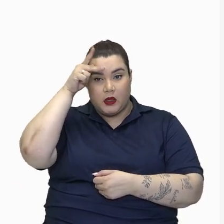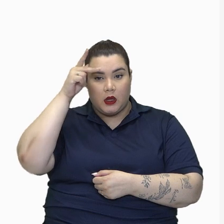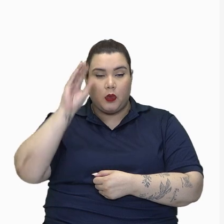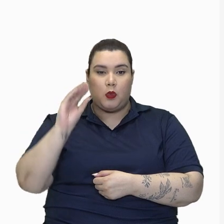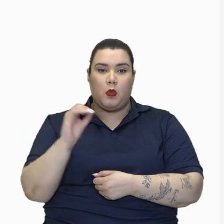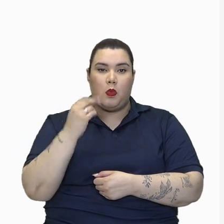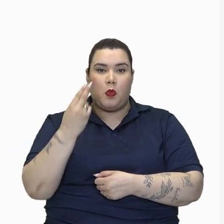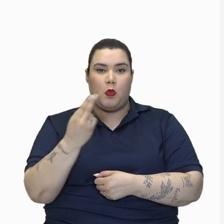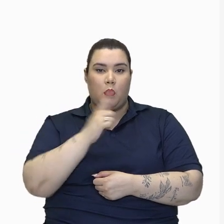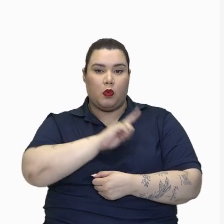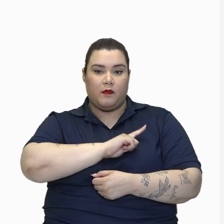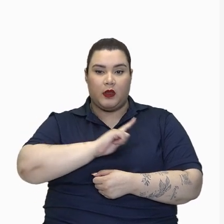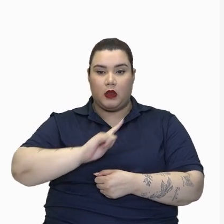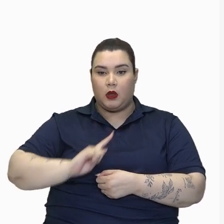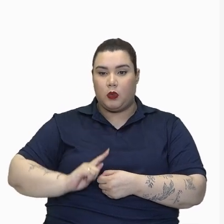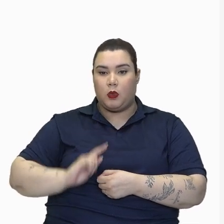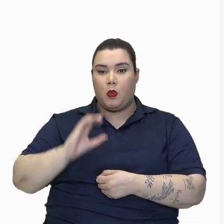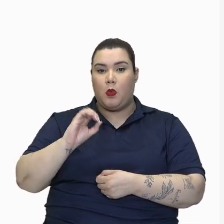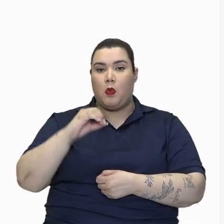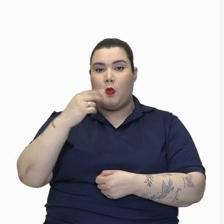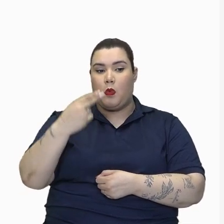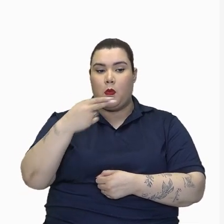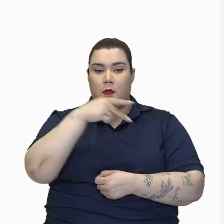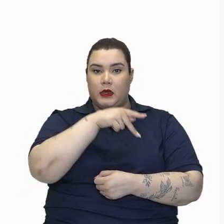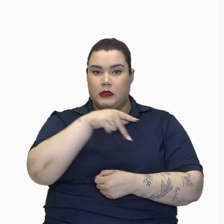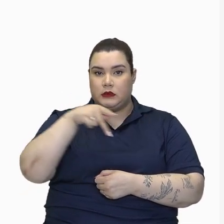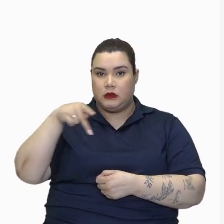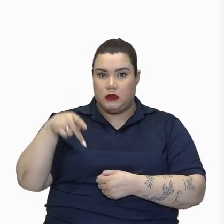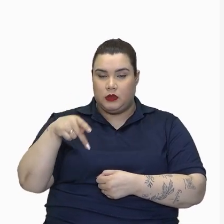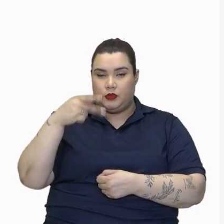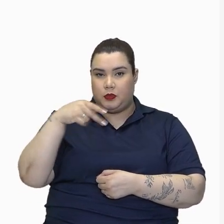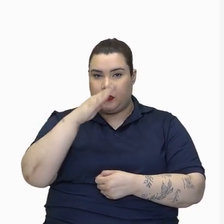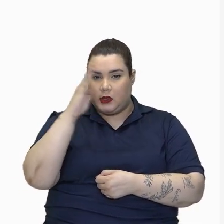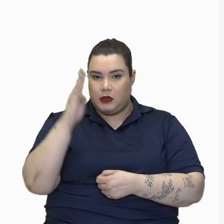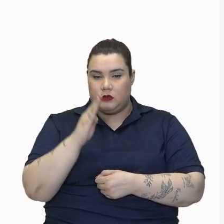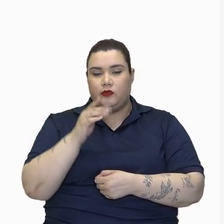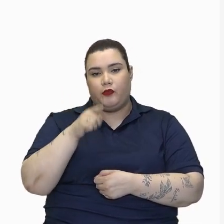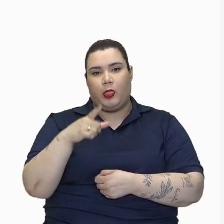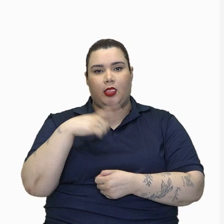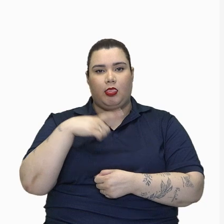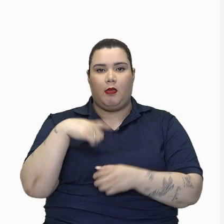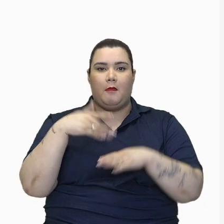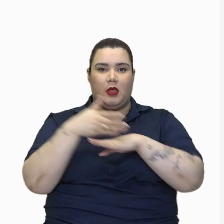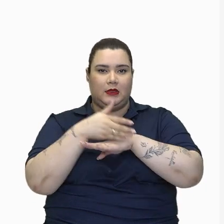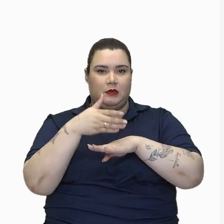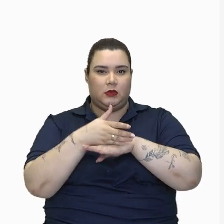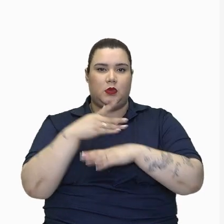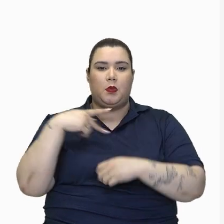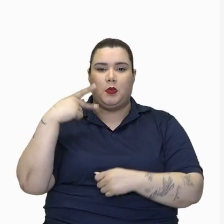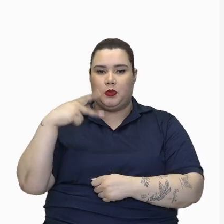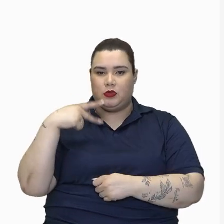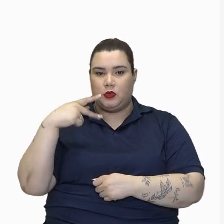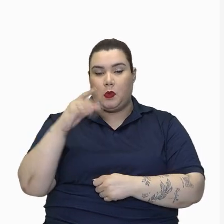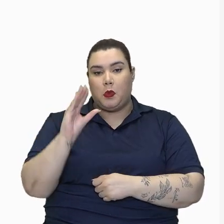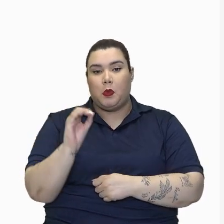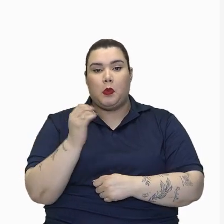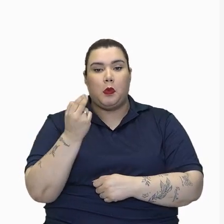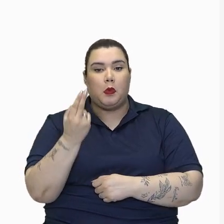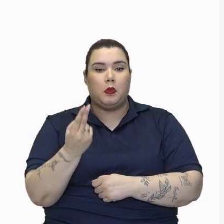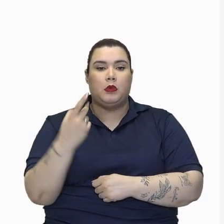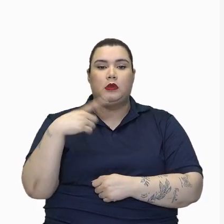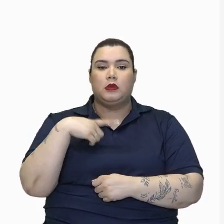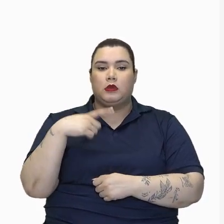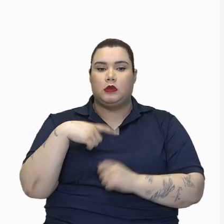caso do Brasil, você está participando politicamente. Ou até mesmo quando você está